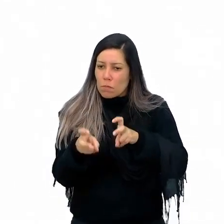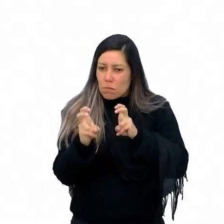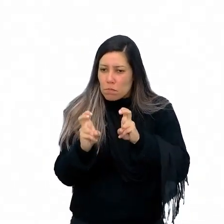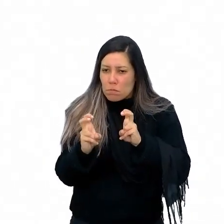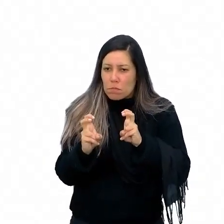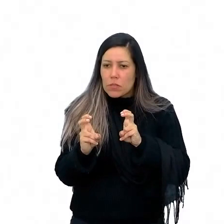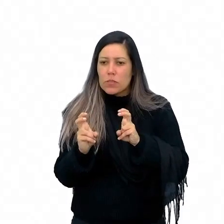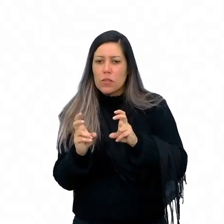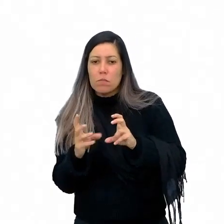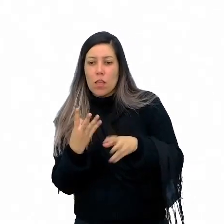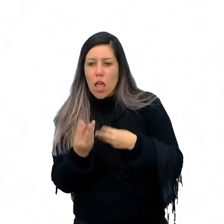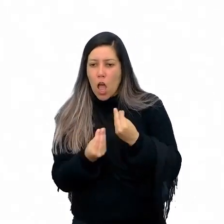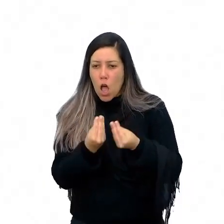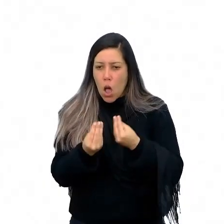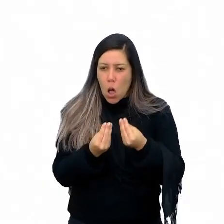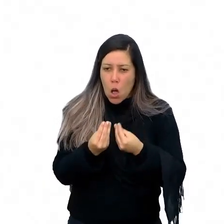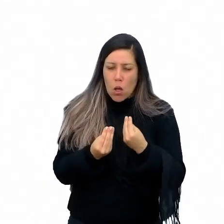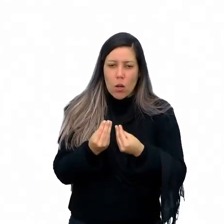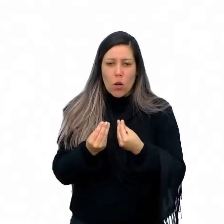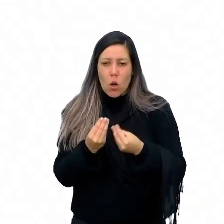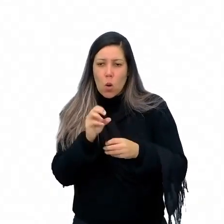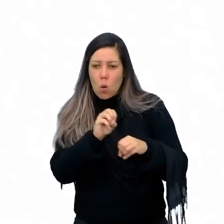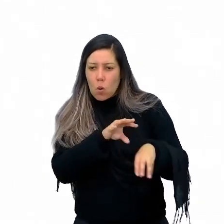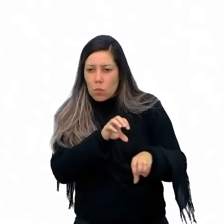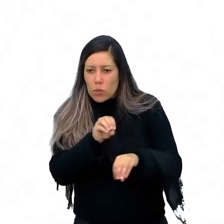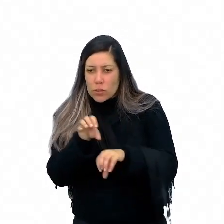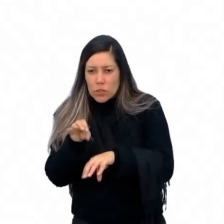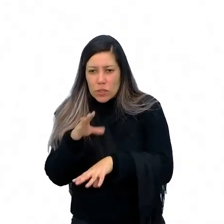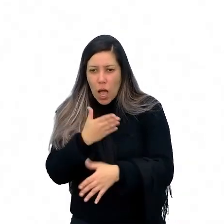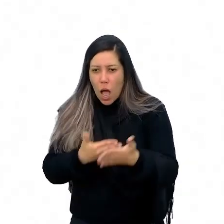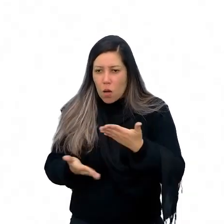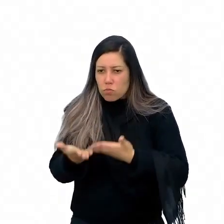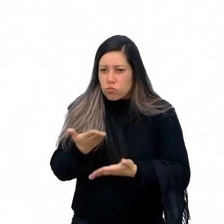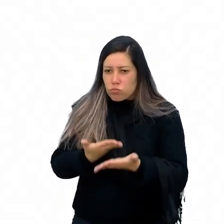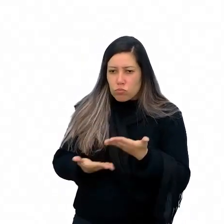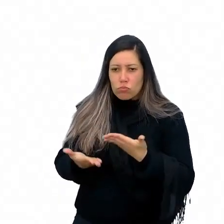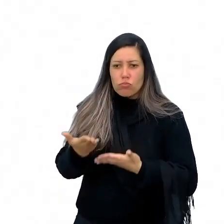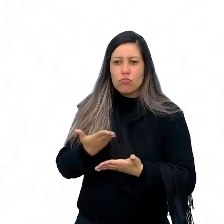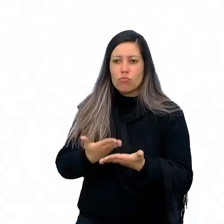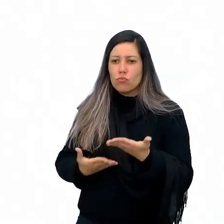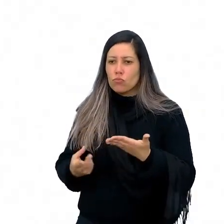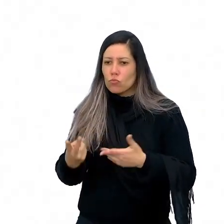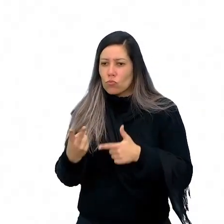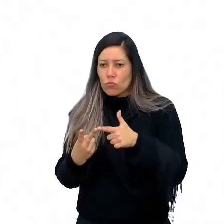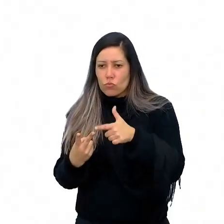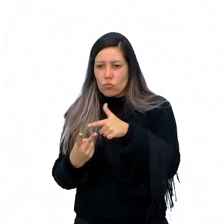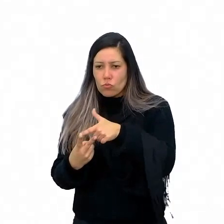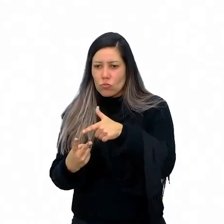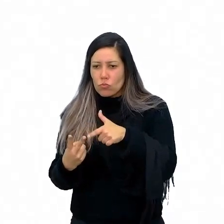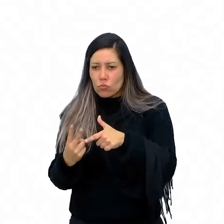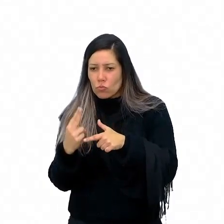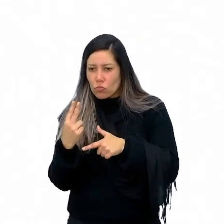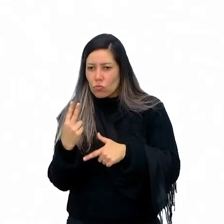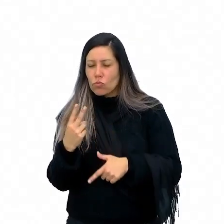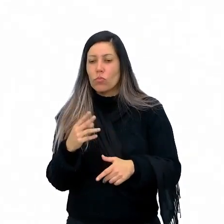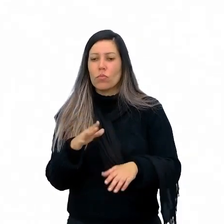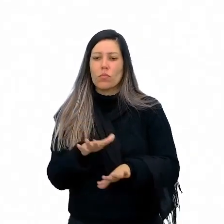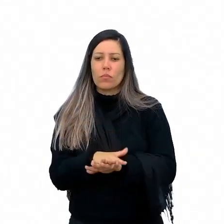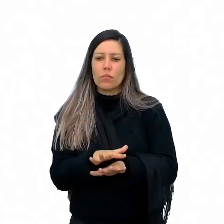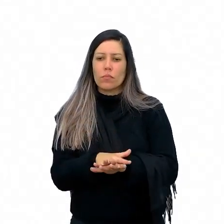conhecimentos específicos do professor de matemática, tá bem? E aí, pessoal, então, fazendo toda